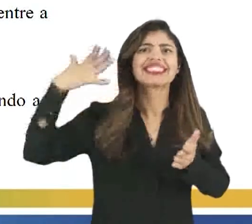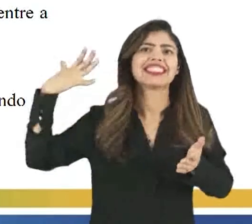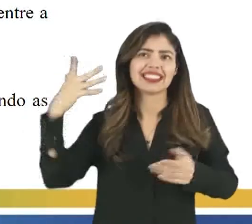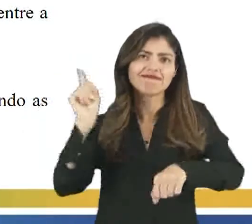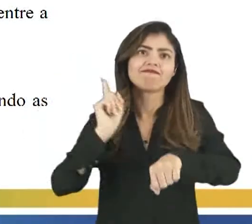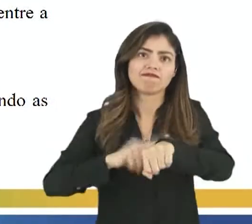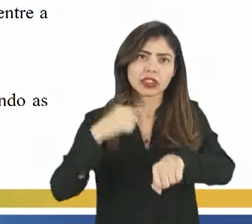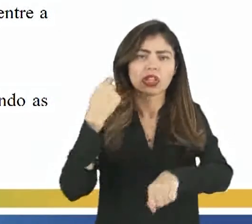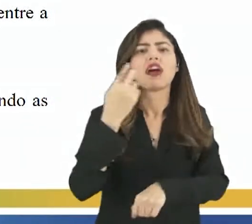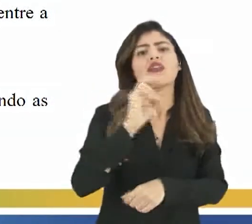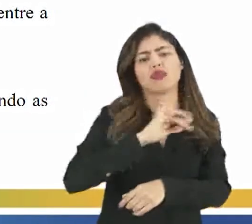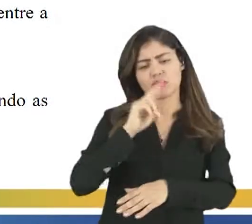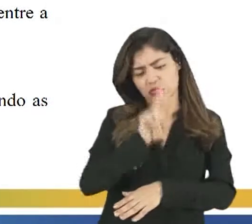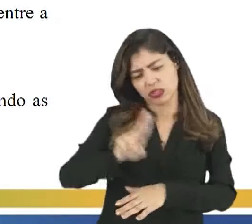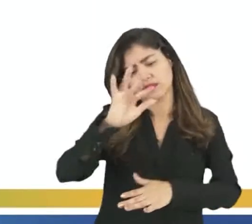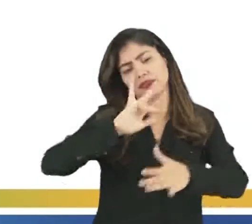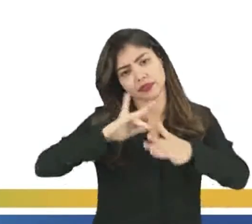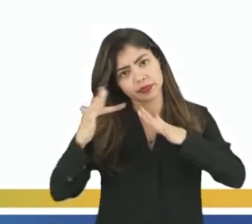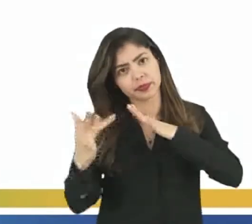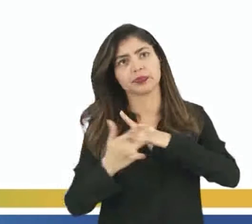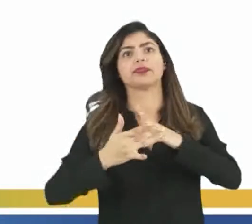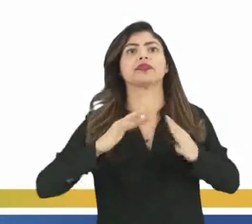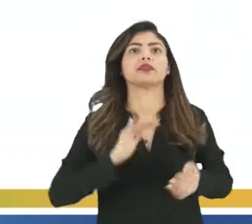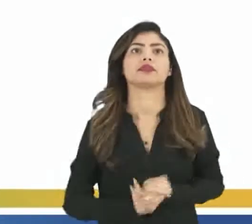muito tempo utilizando as redes sociais.